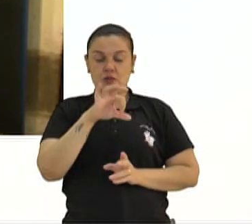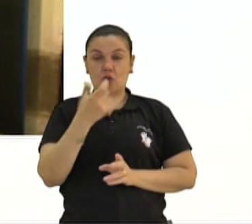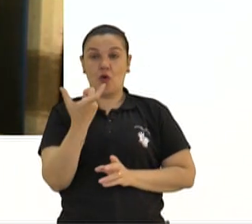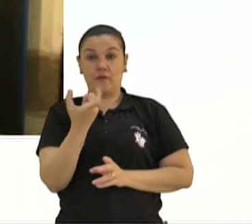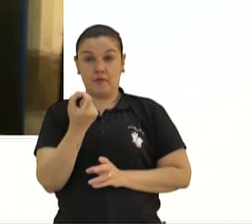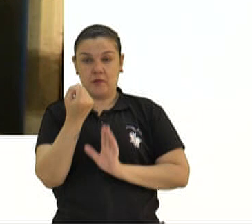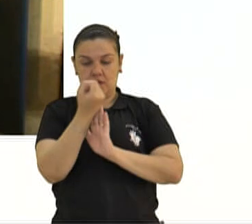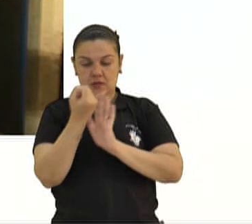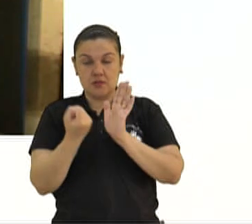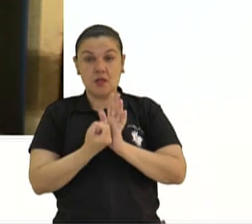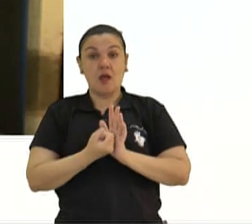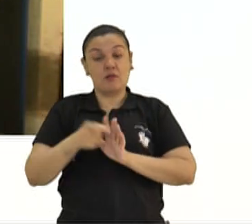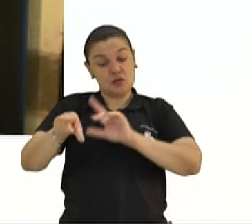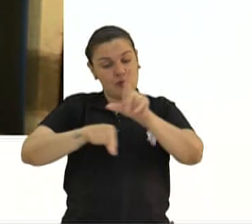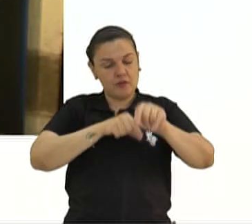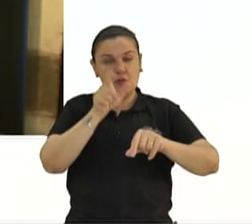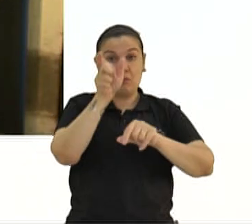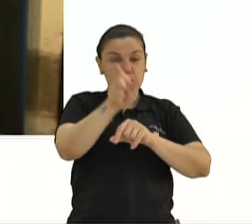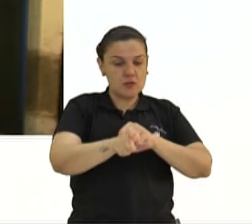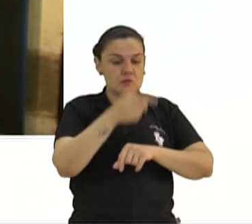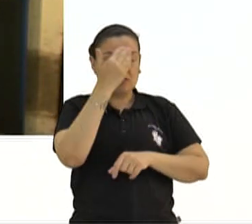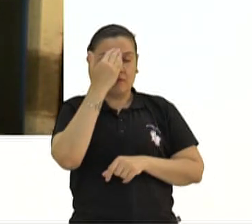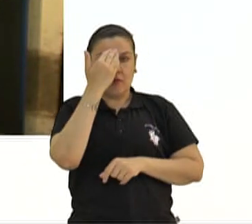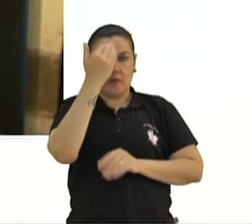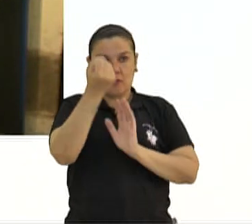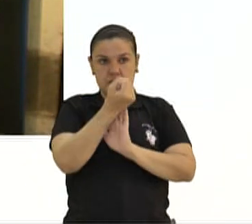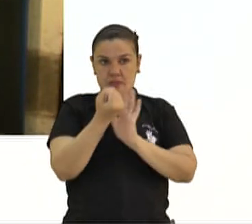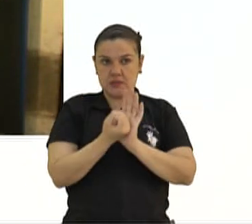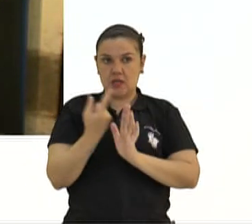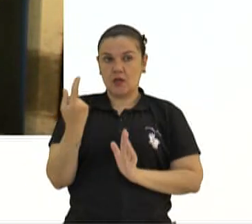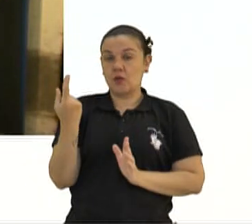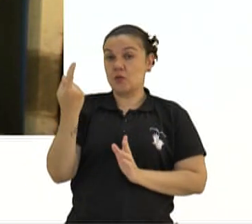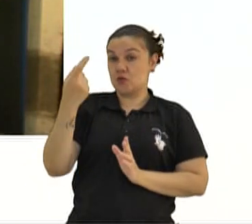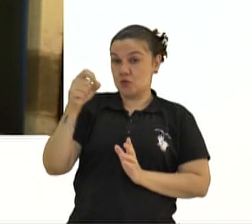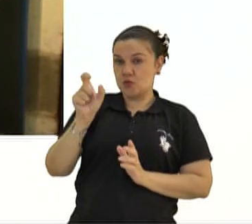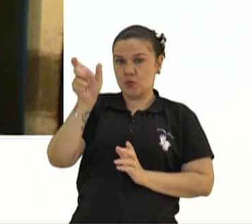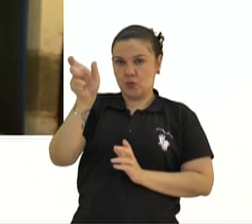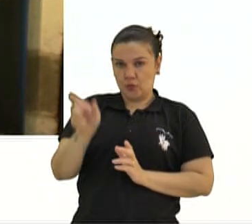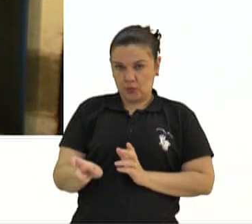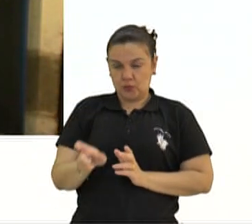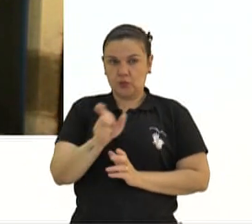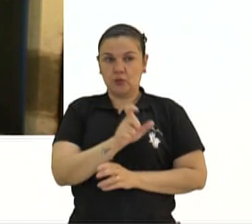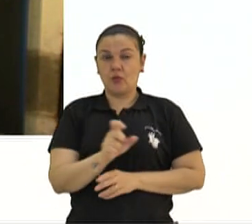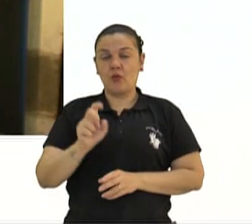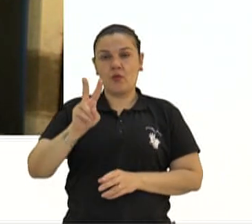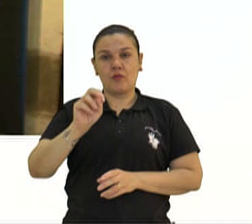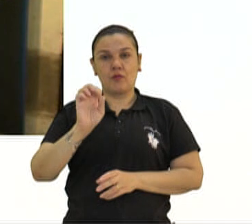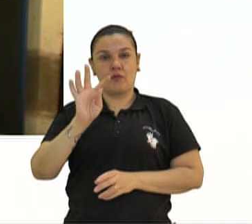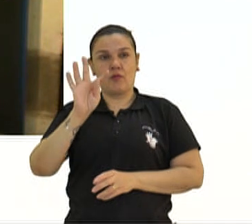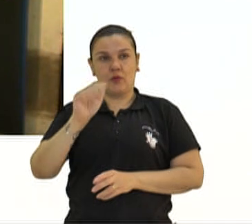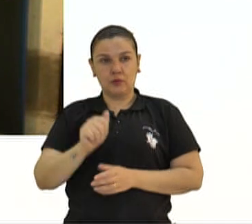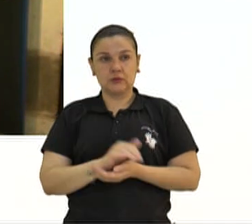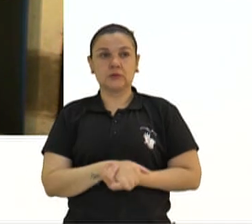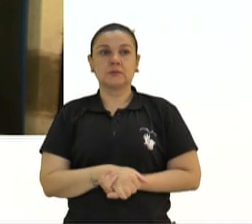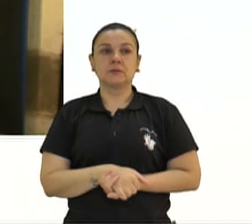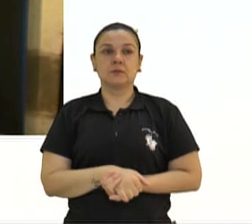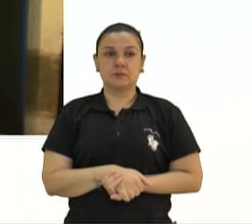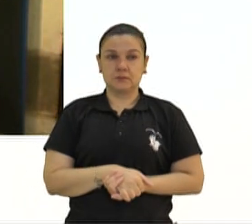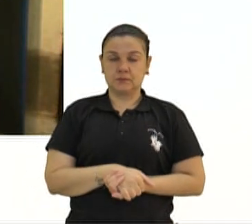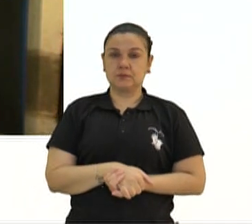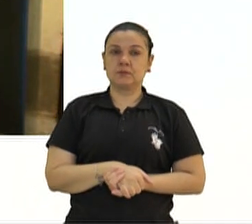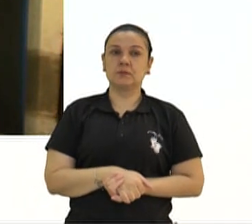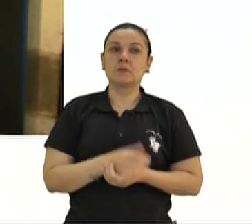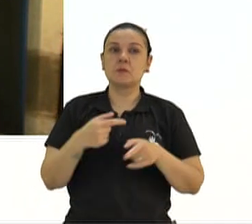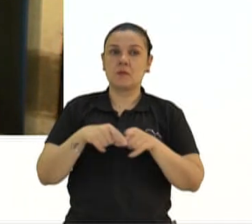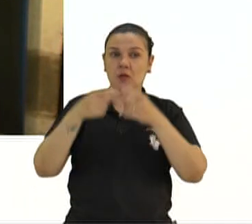algumas personalidades para isso, Varley. Ok. Século XVIII, o Luigi Galvani e o Alessandro Volta. A gente vai citar esses nomes aqui, né? Já vamos